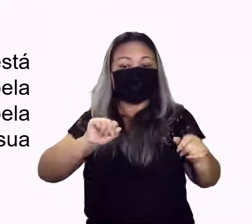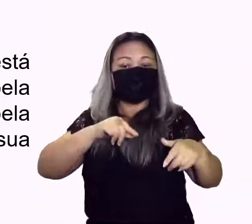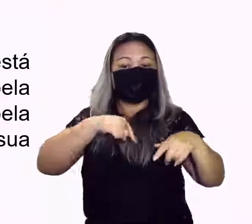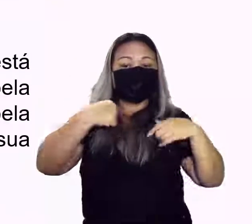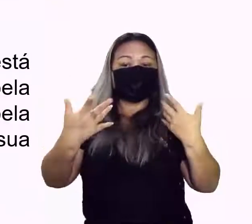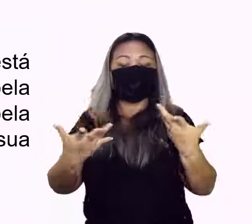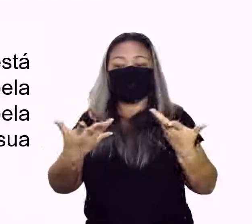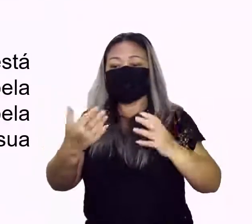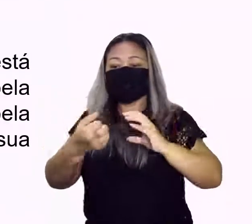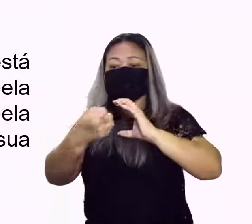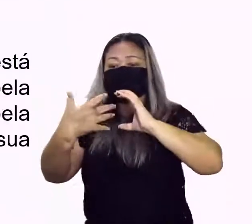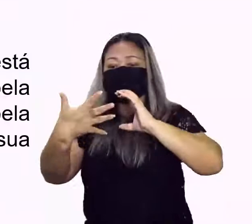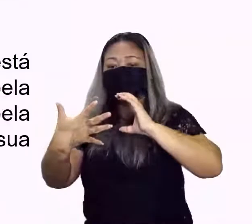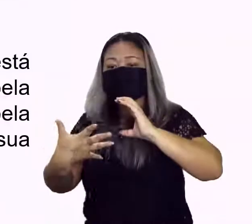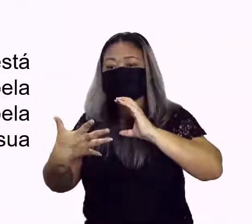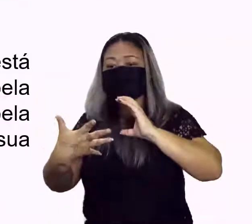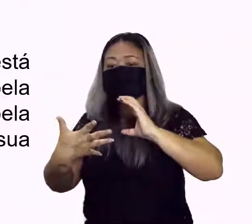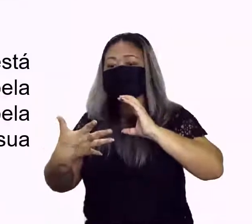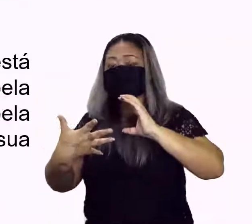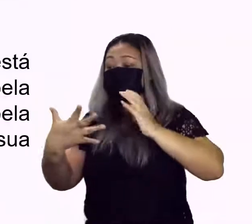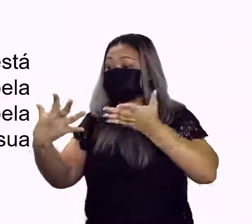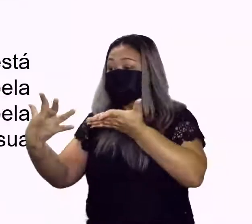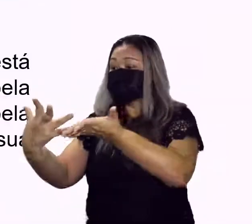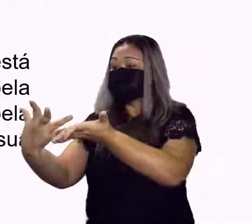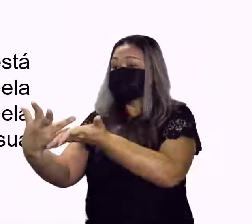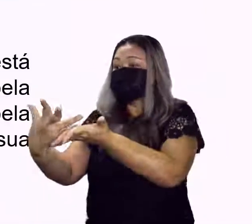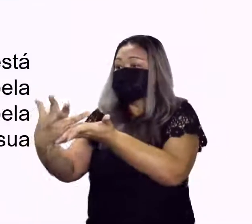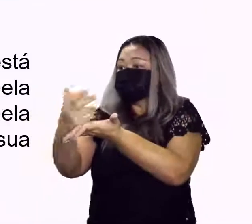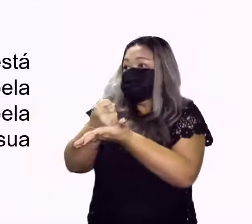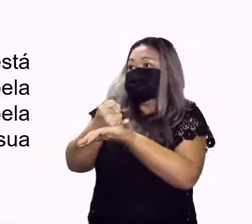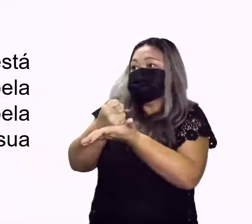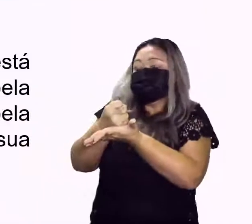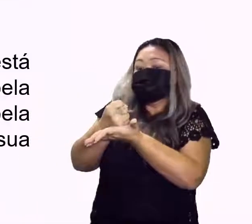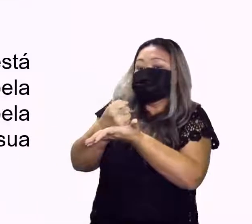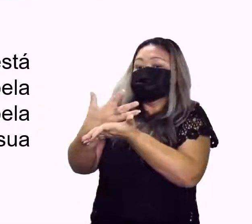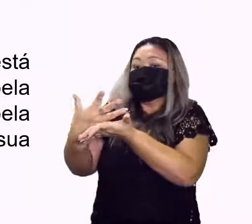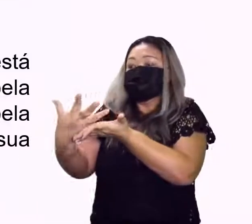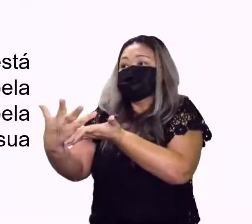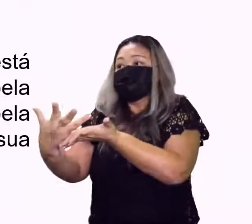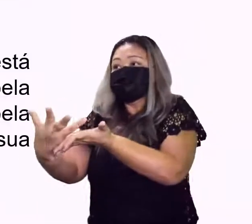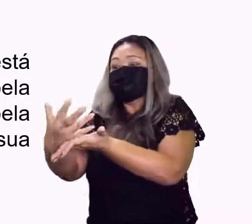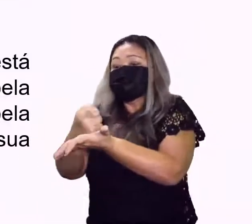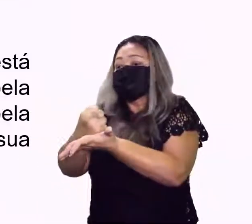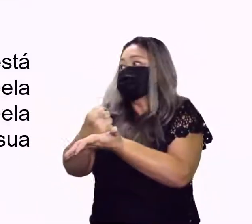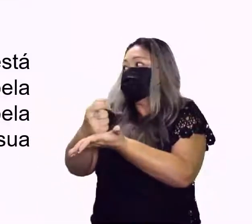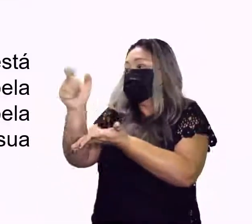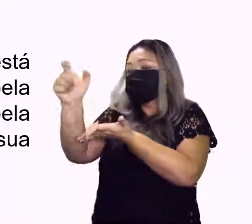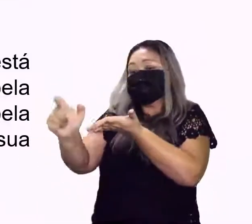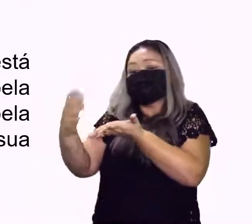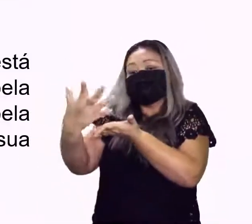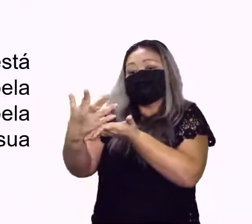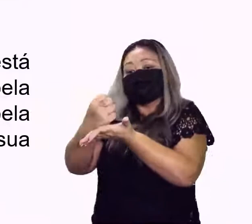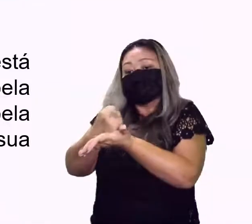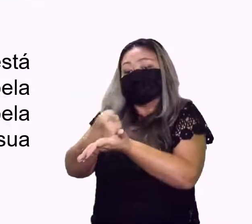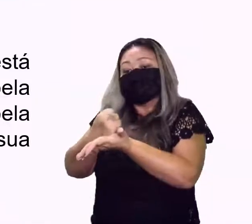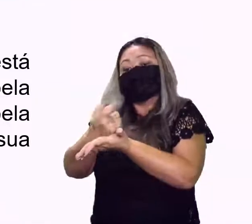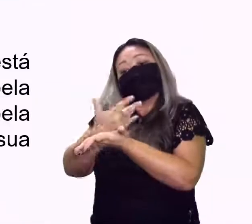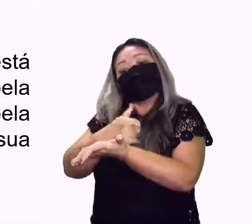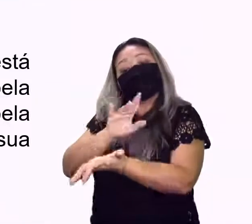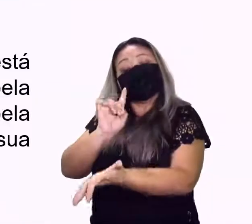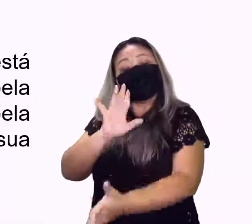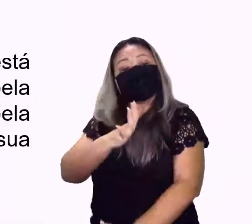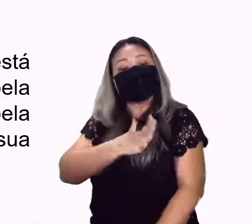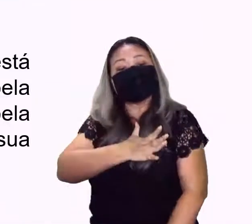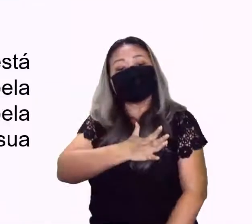jamais ter posse, tá? Às vezes a pessoa quer ser possessiva com o outro, né? Quando gostamos,